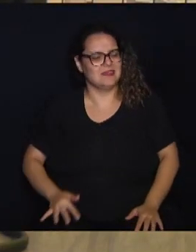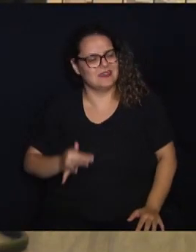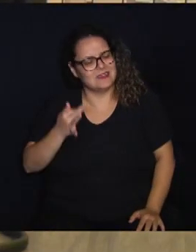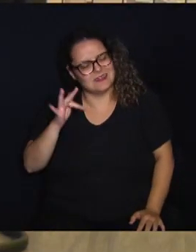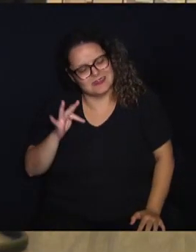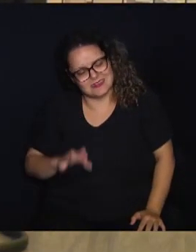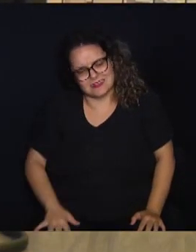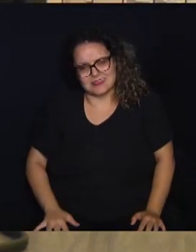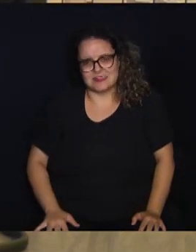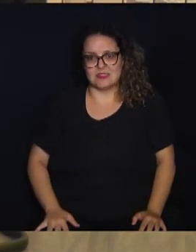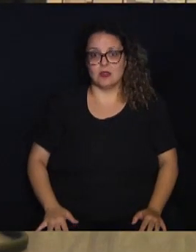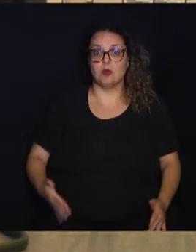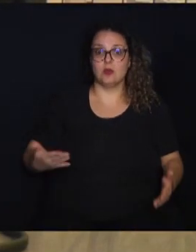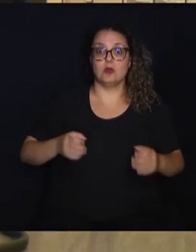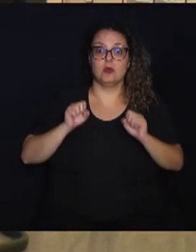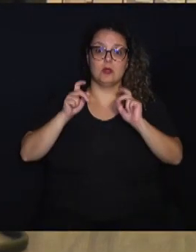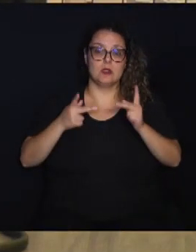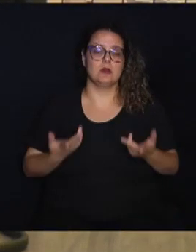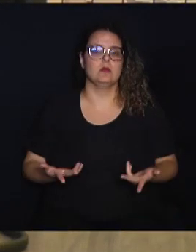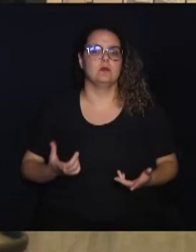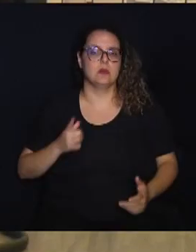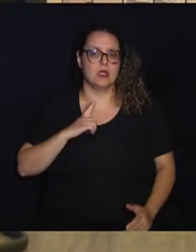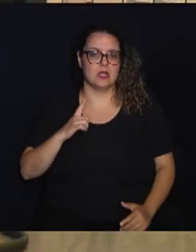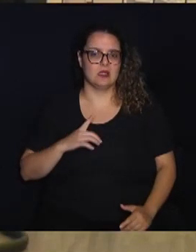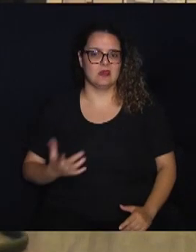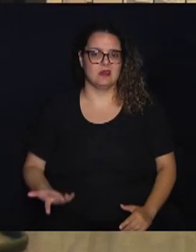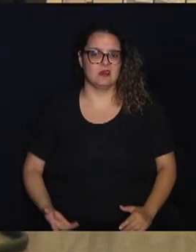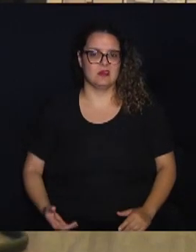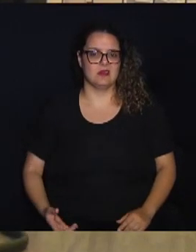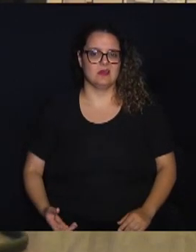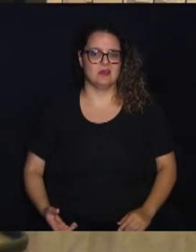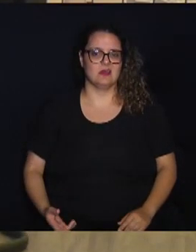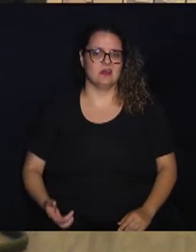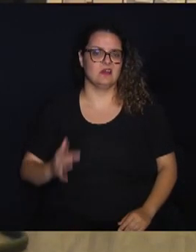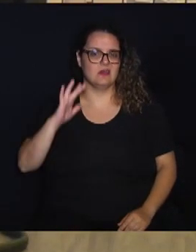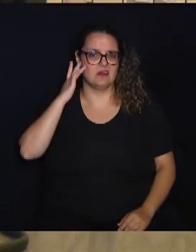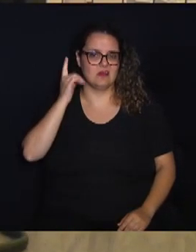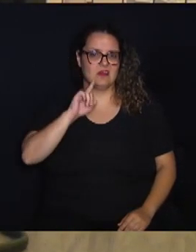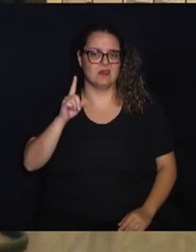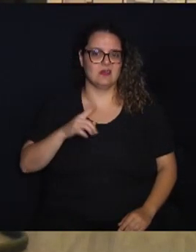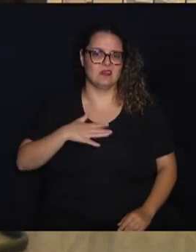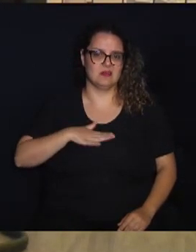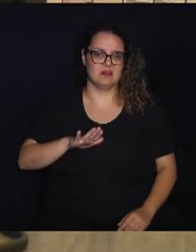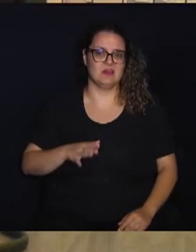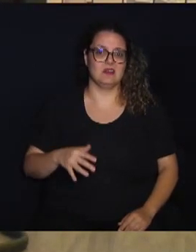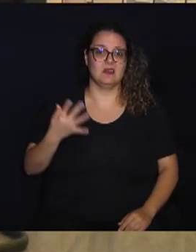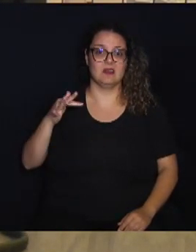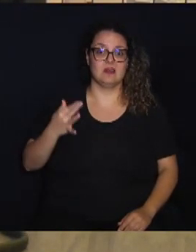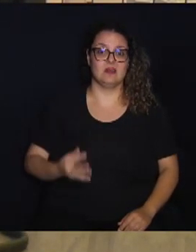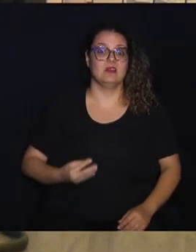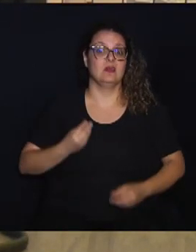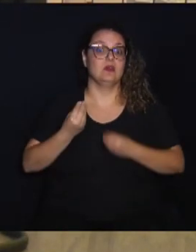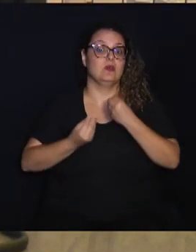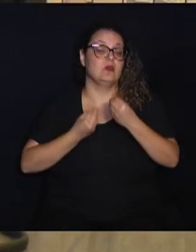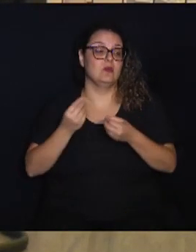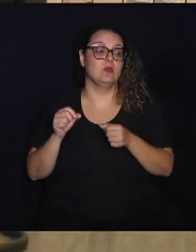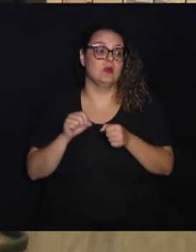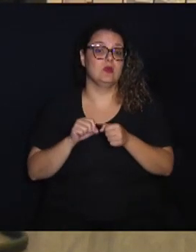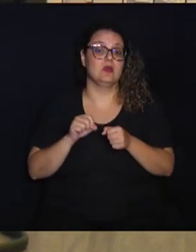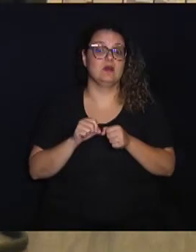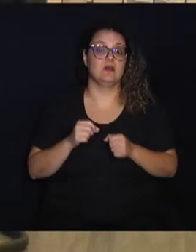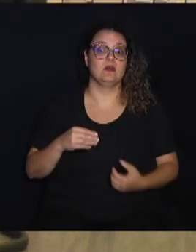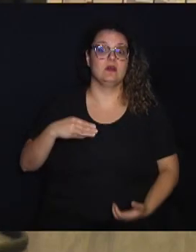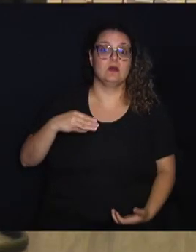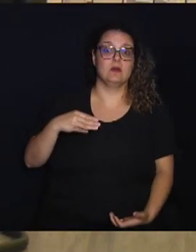perna, hoje tá tudo bem. Mas a gente tem mesmo isso, acho que isso não é para mim não, tá doendo muito. O que fazer com essa dor,